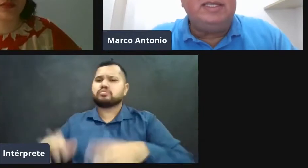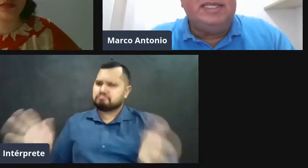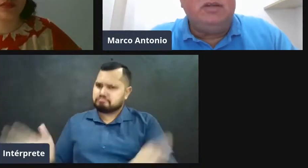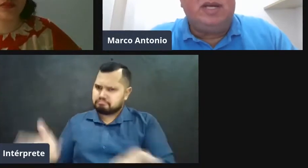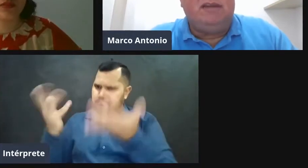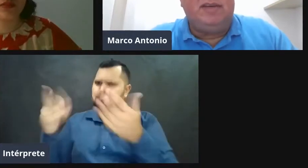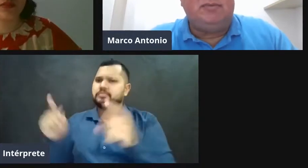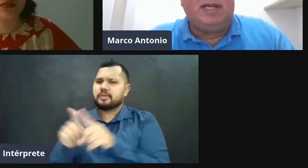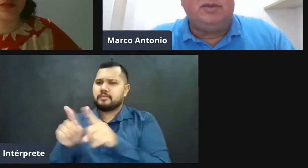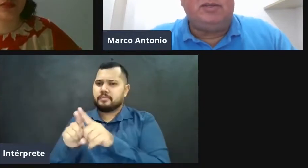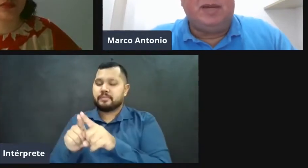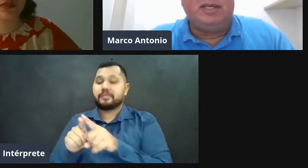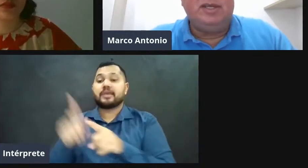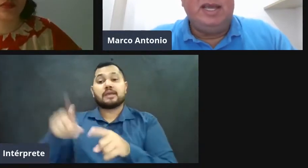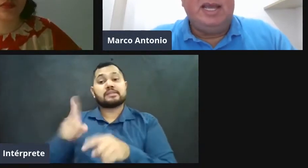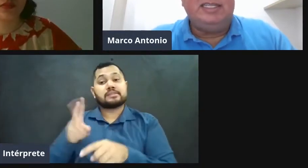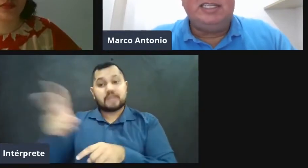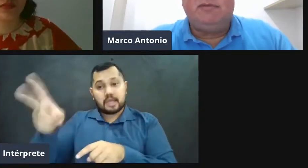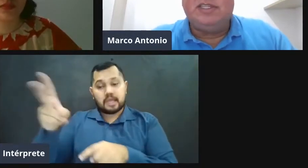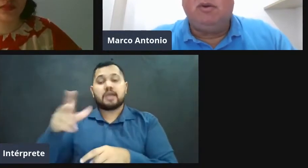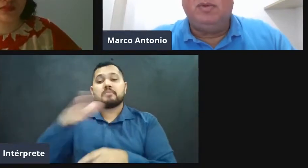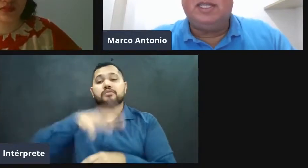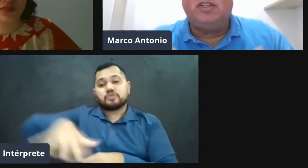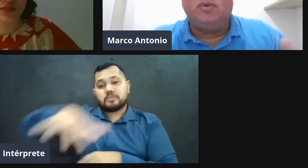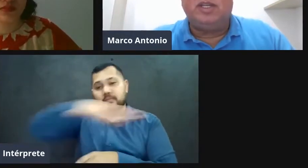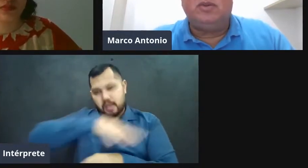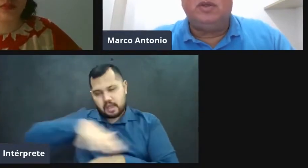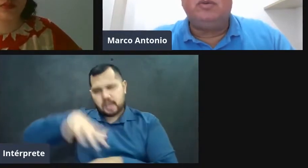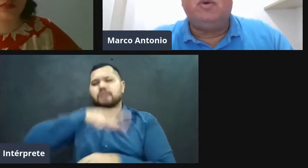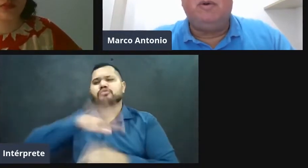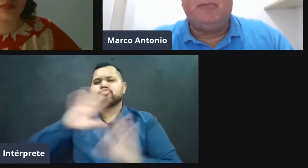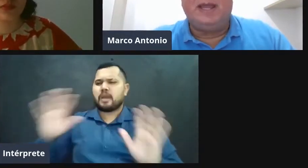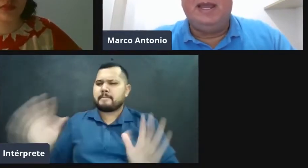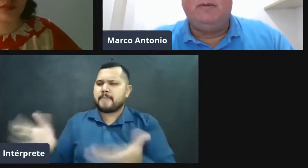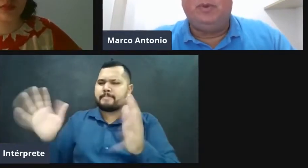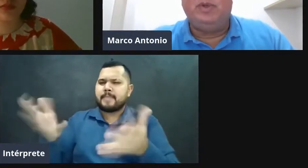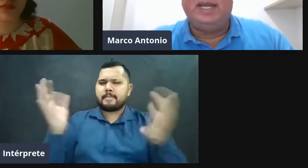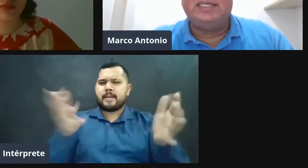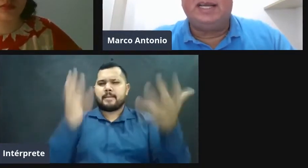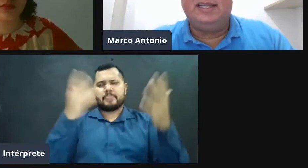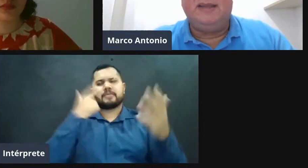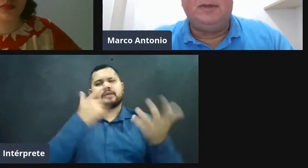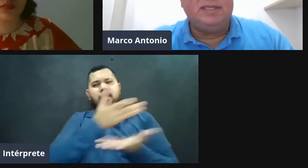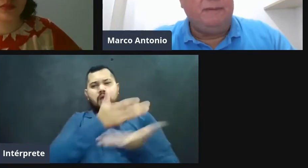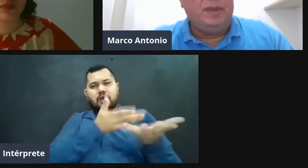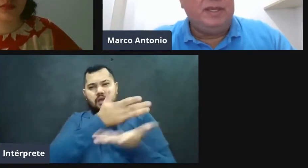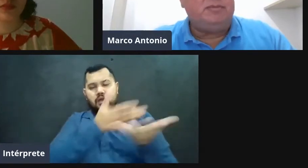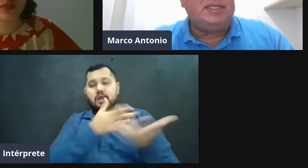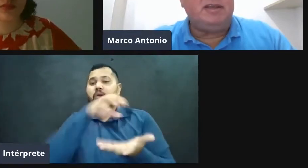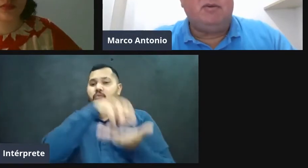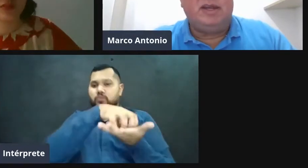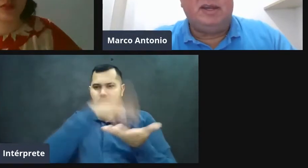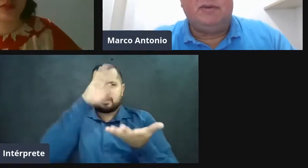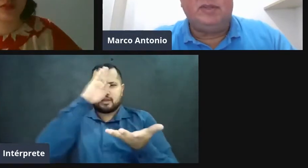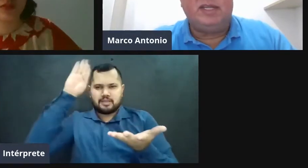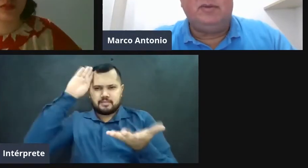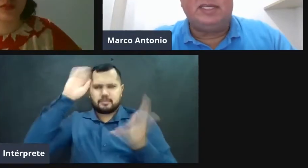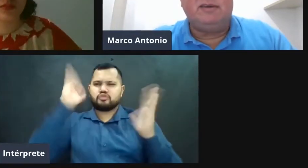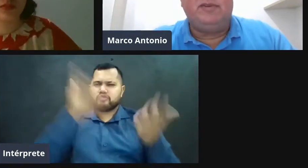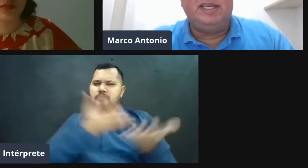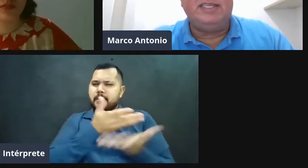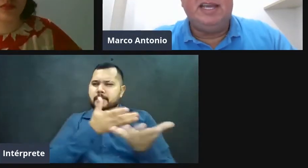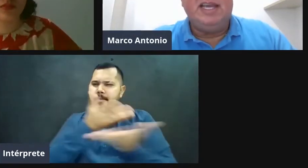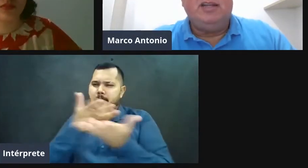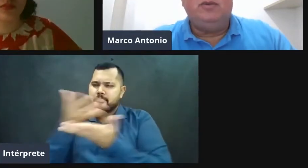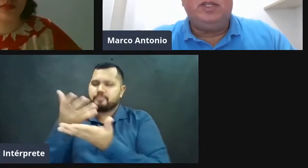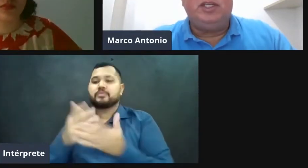estar humanizando cada vez mais os espaços. A gente já fez algumas articulações com unidades acadêmicas, em especial com a Faculdade